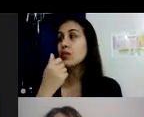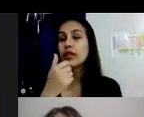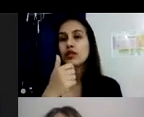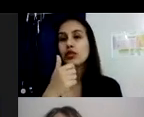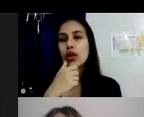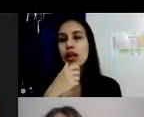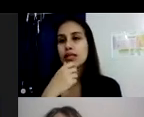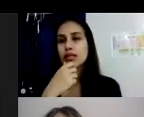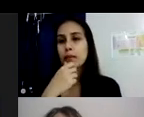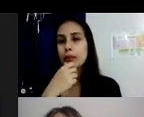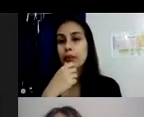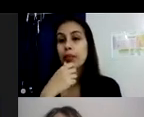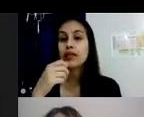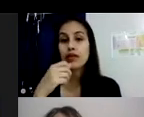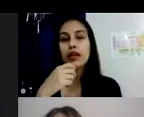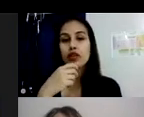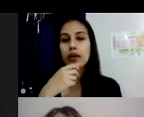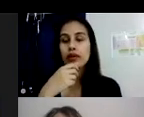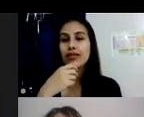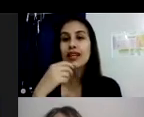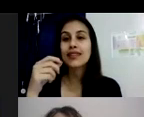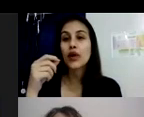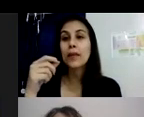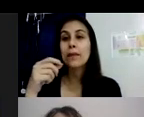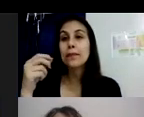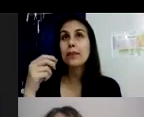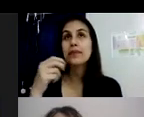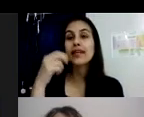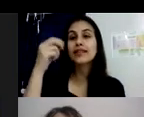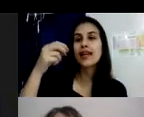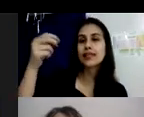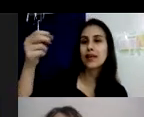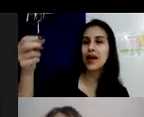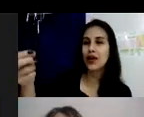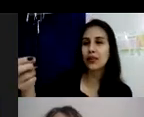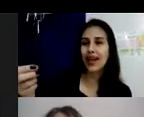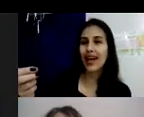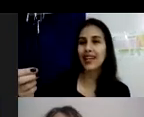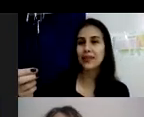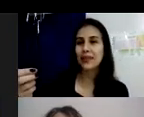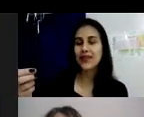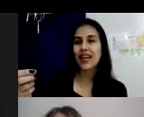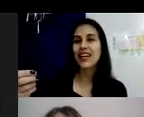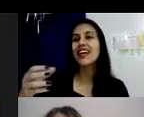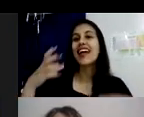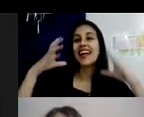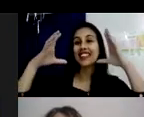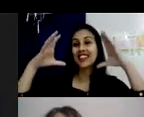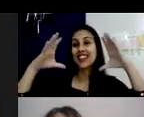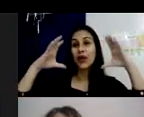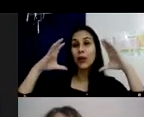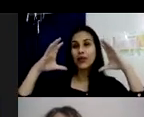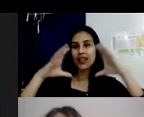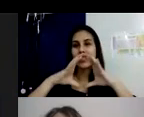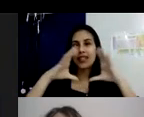vai ter muita sonolência. Então eu tenho que tomar cuidado, porque ele tem uma tendência maior para cair, tá? Ele